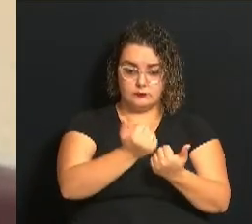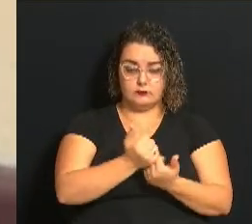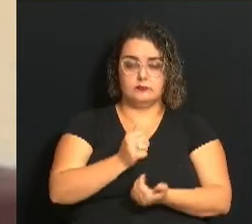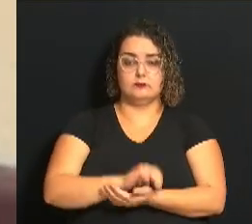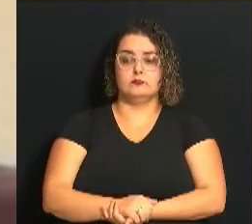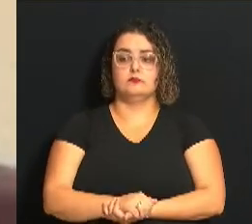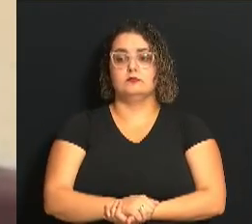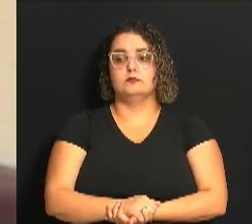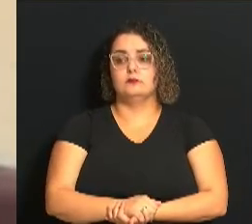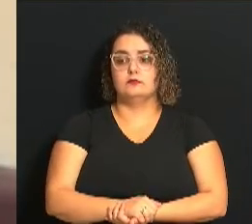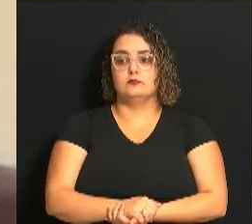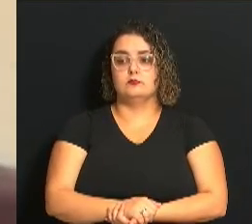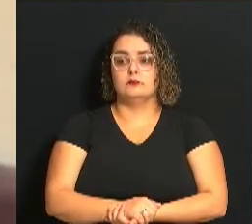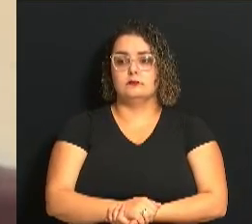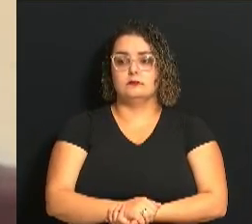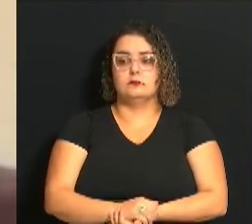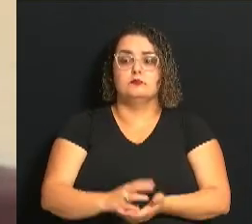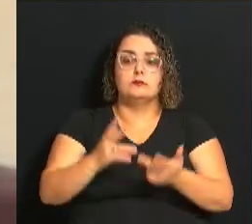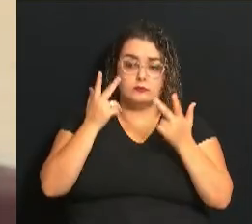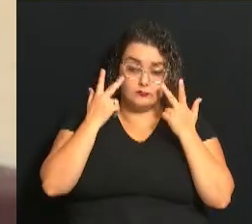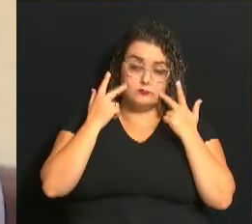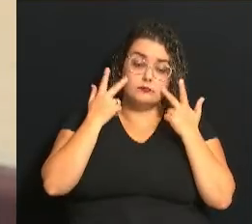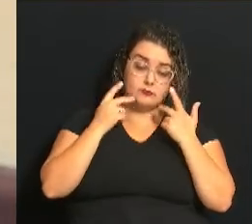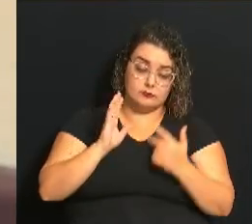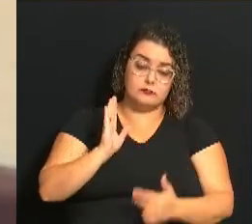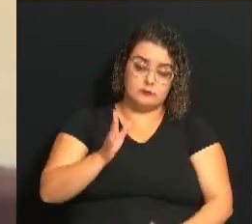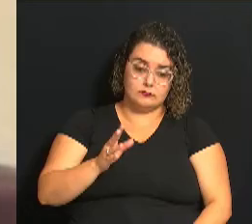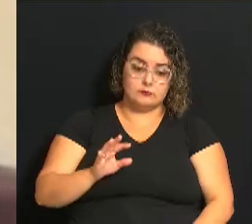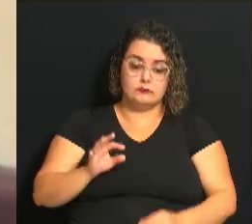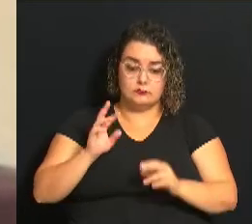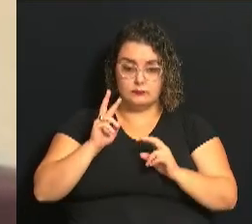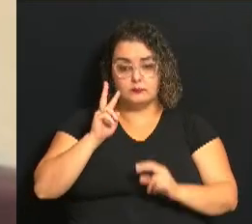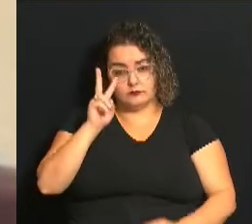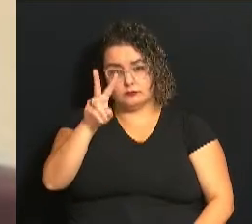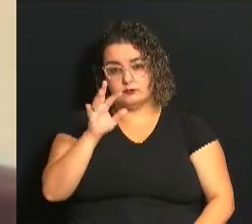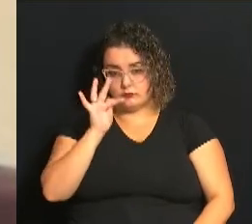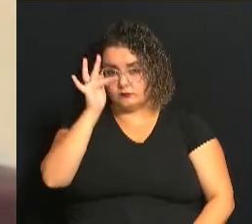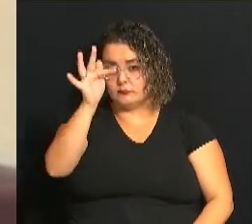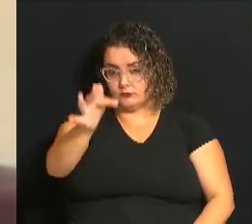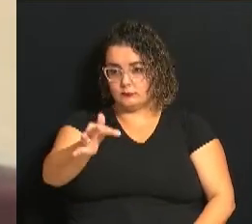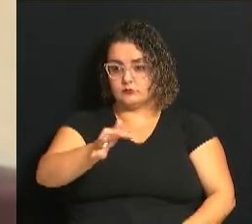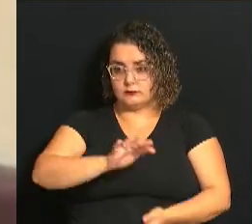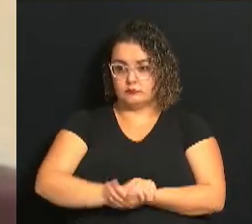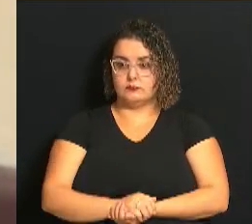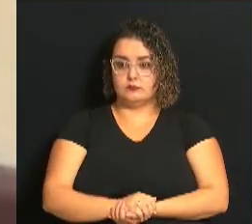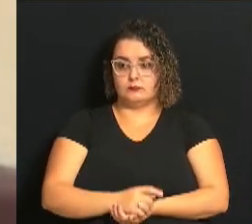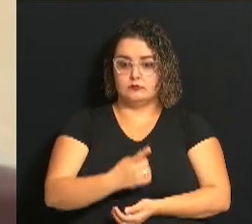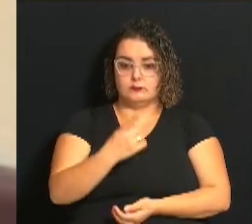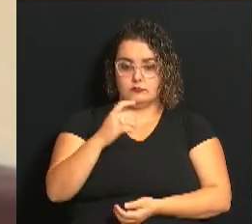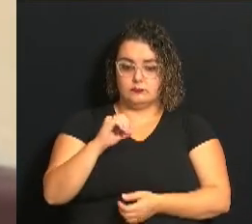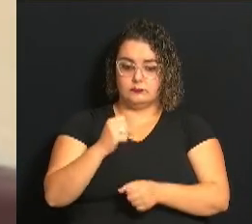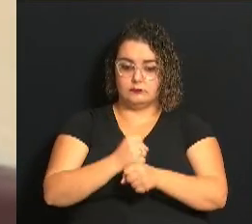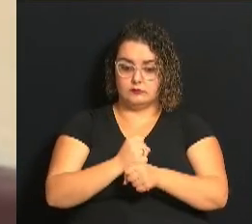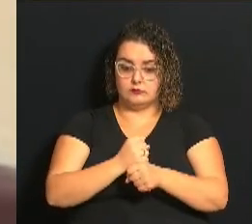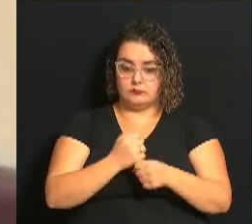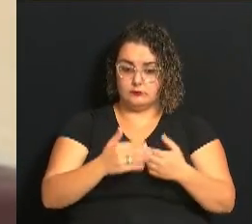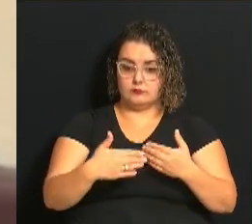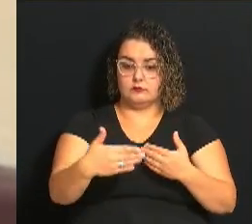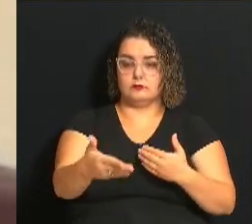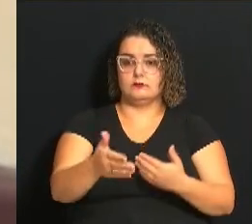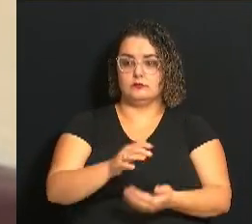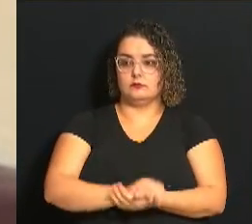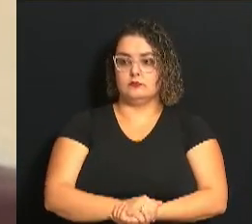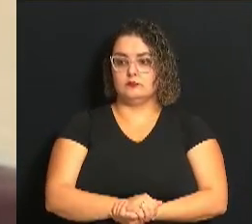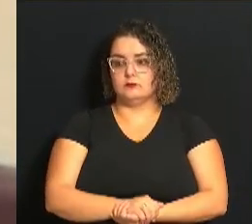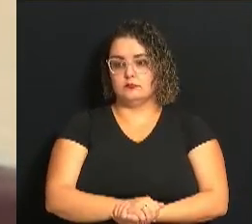é normal isso, que a gente já prevê aí um horizonte aí de pelo menos 10 anos, né, para serem ocupados